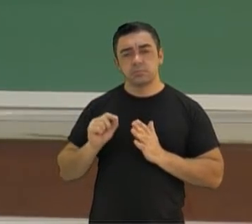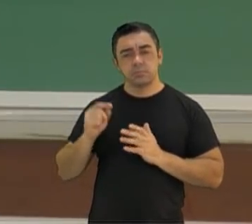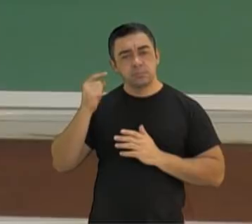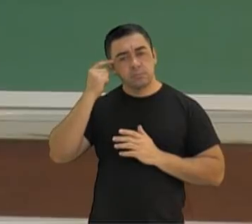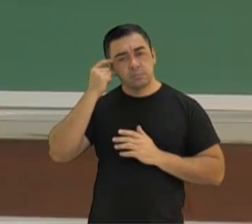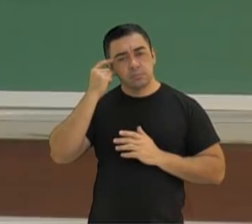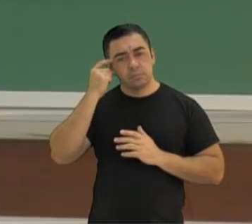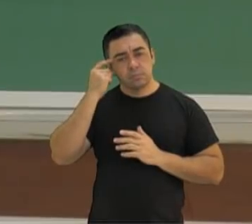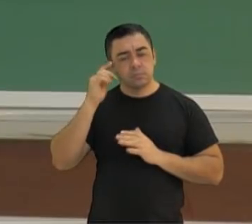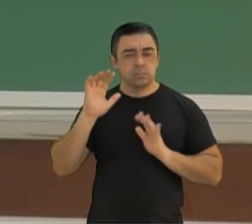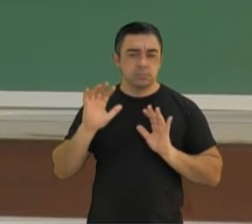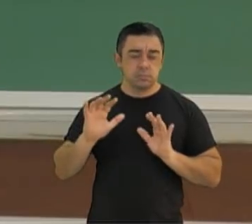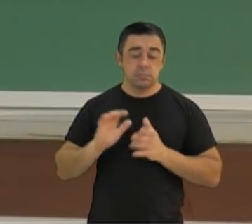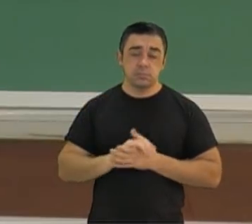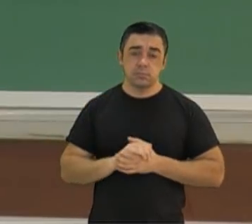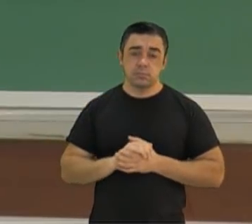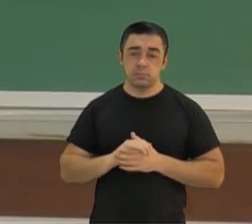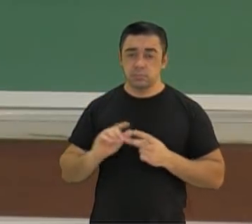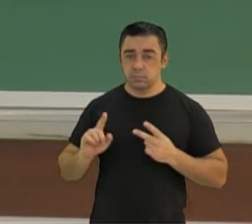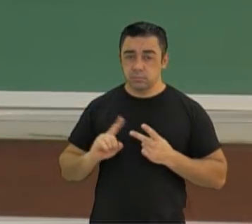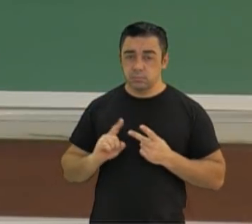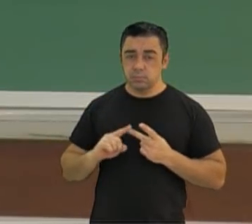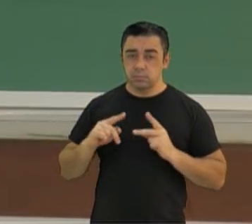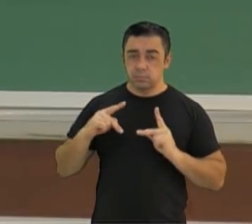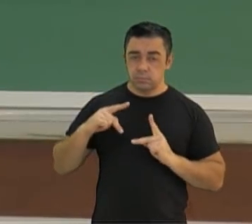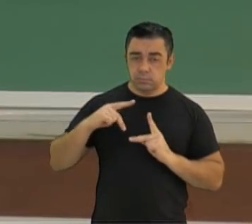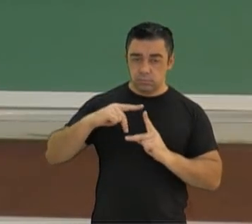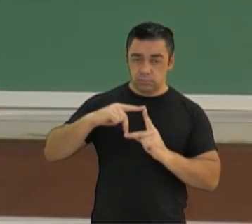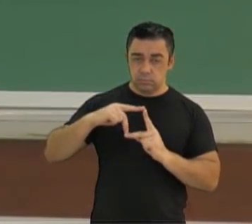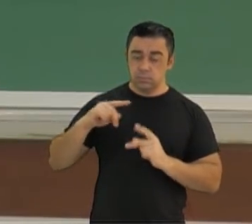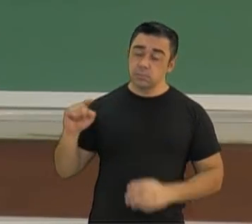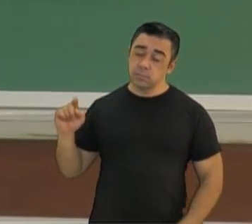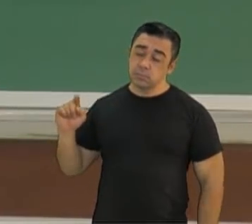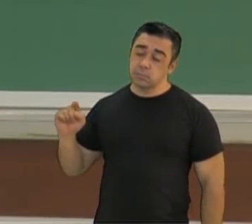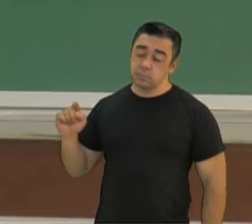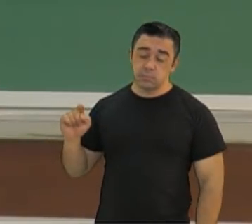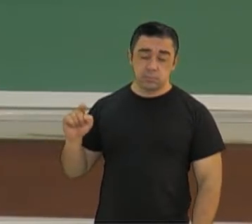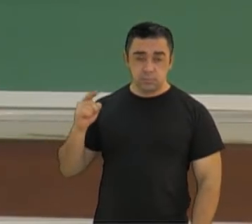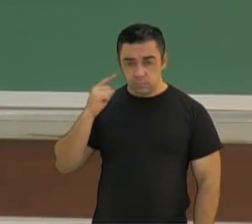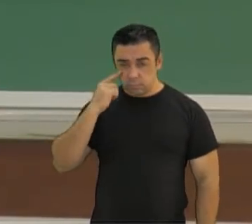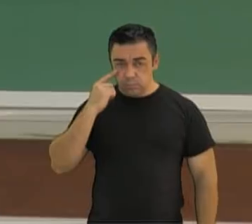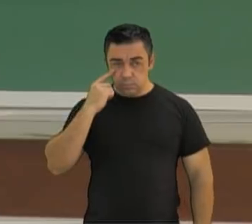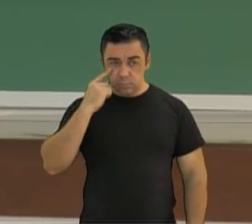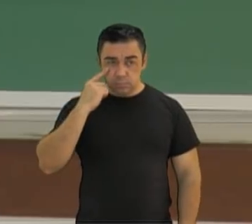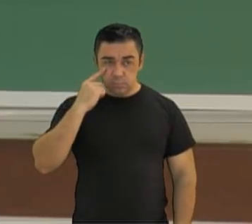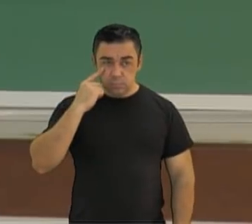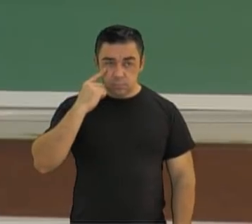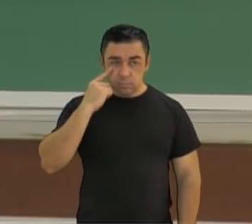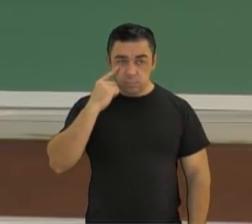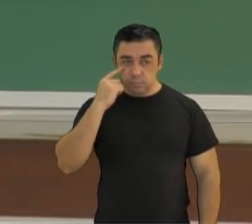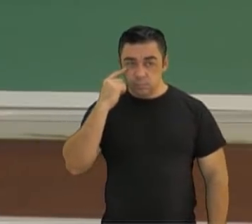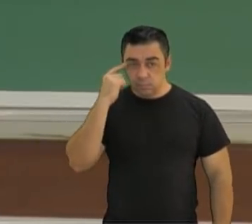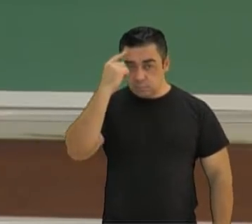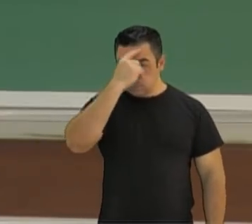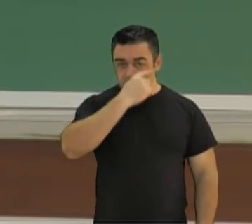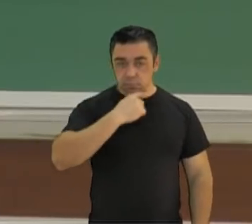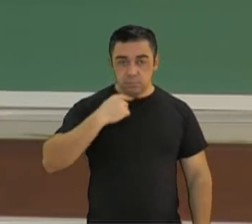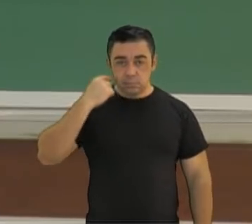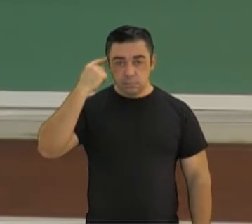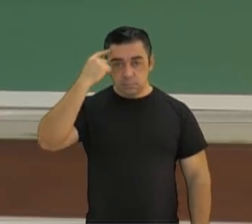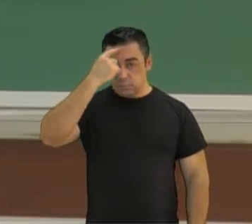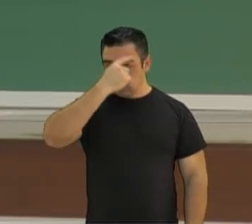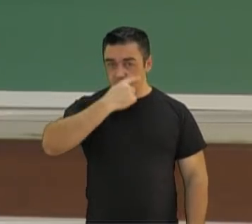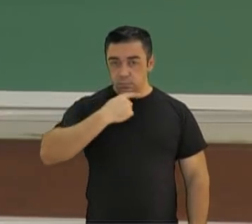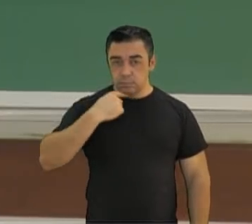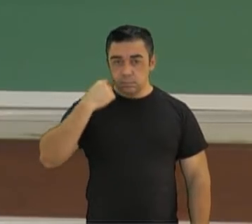tempo. Depois, no segundo quadrinho, a gente tem ali, veja como o rosto do nosso